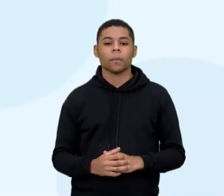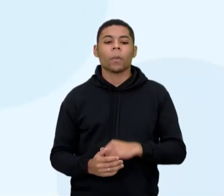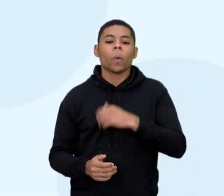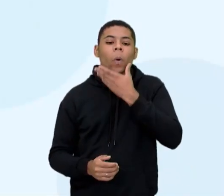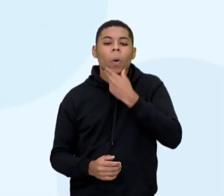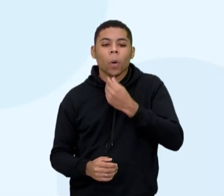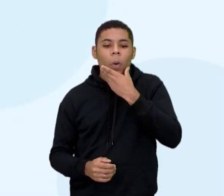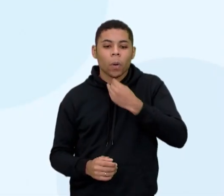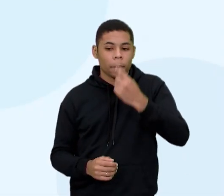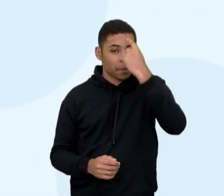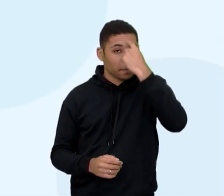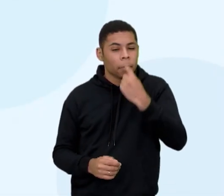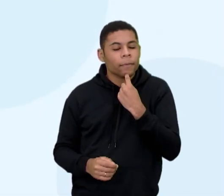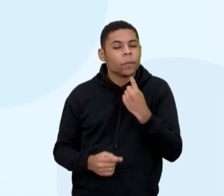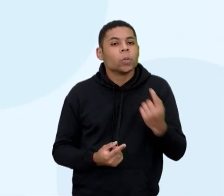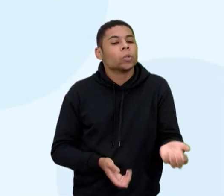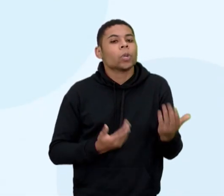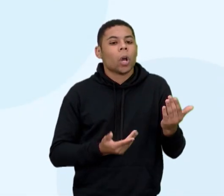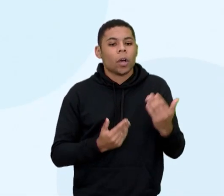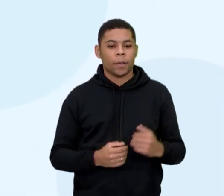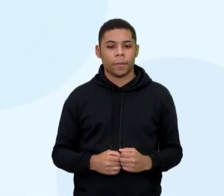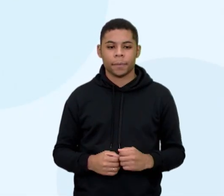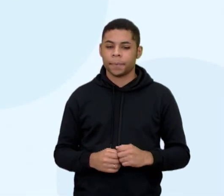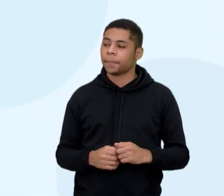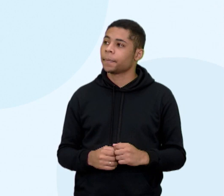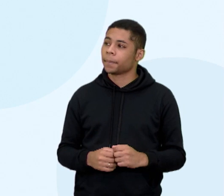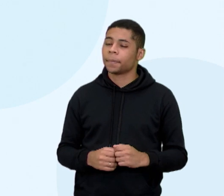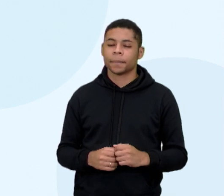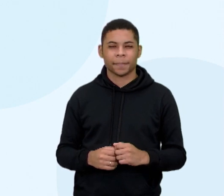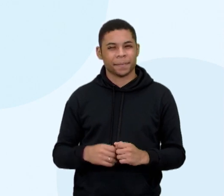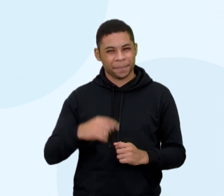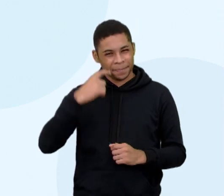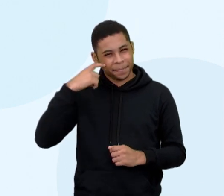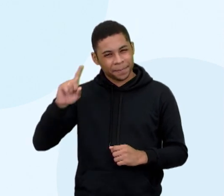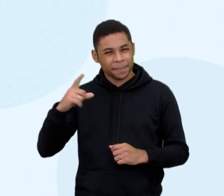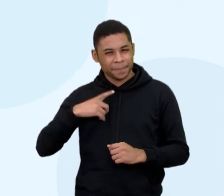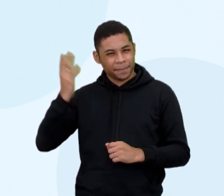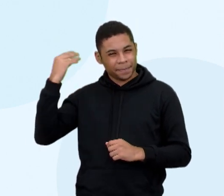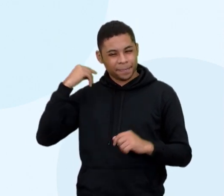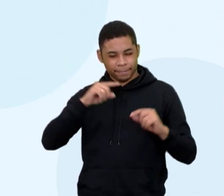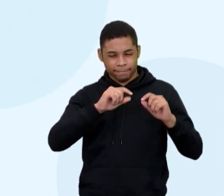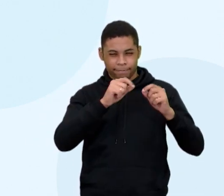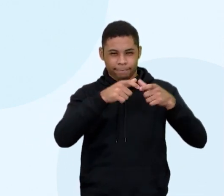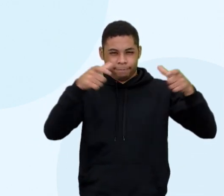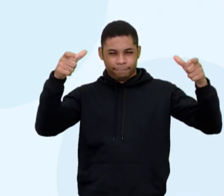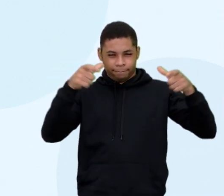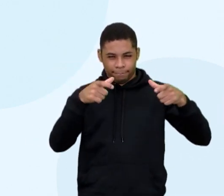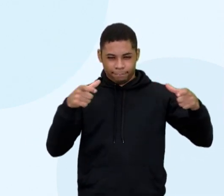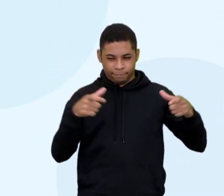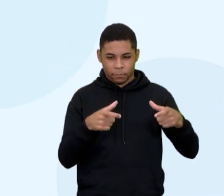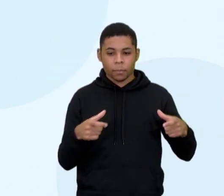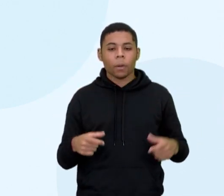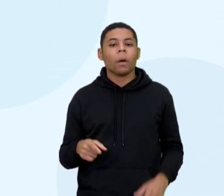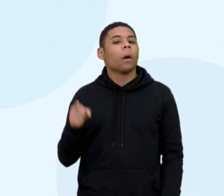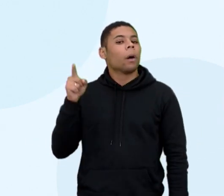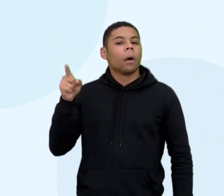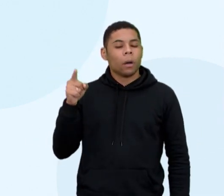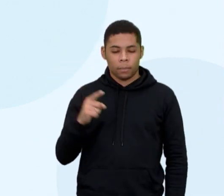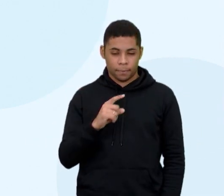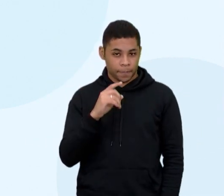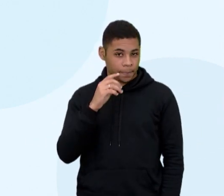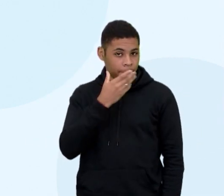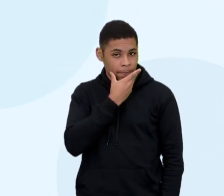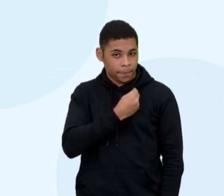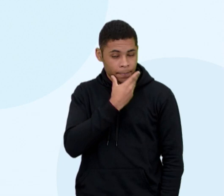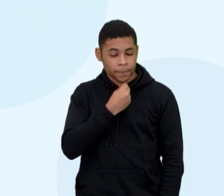perfil mais jovem. A pirâmide também nos permite observar que a população masculina apresentou padrão